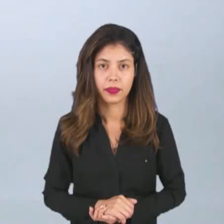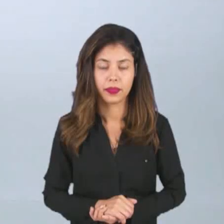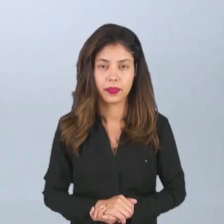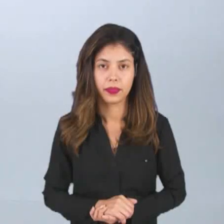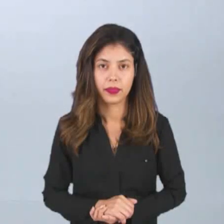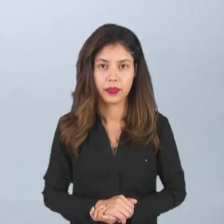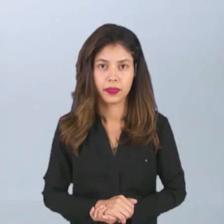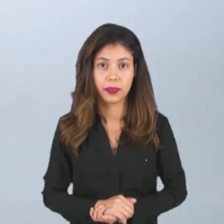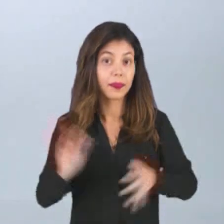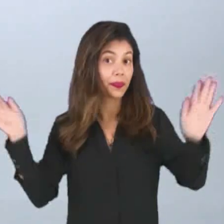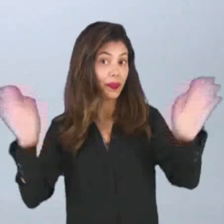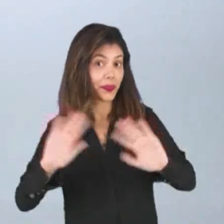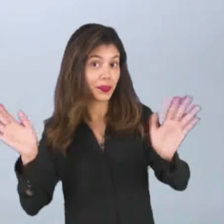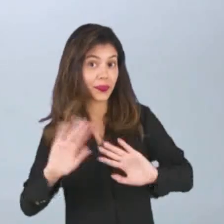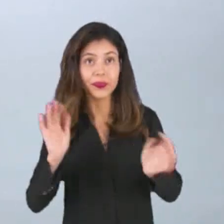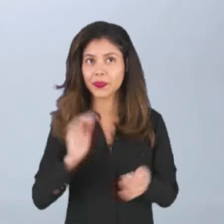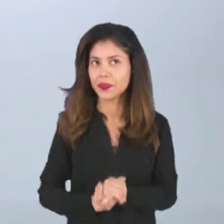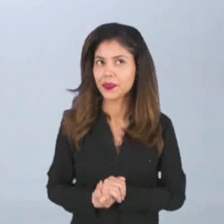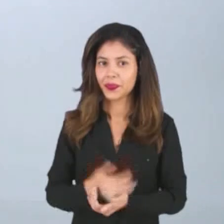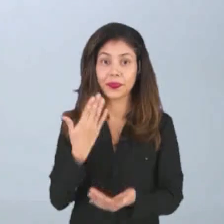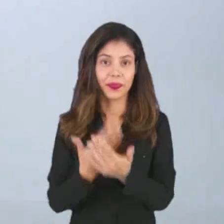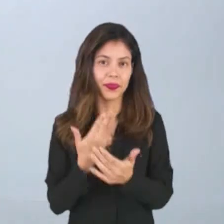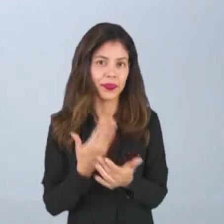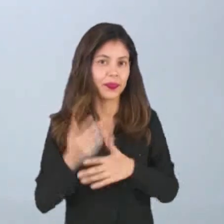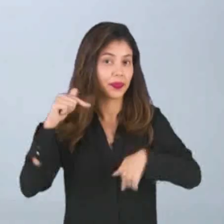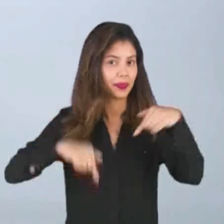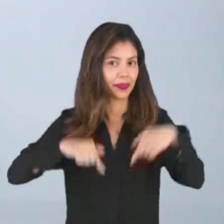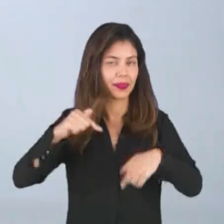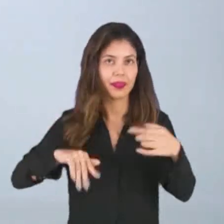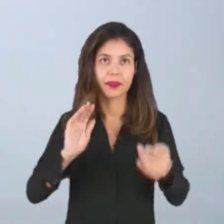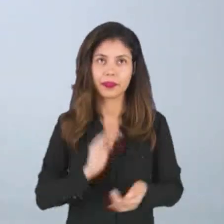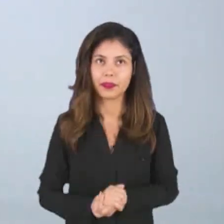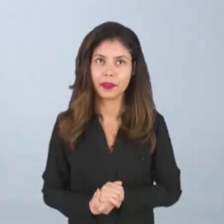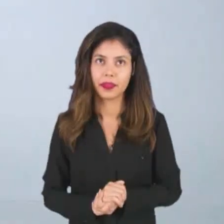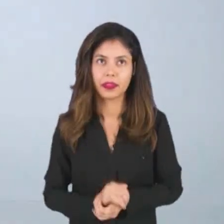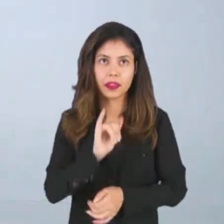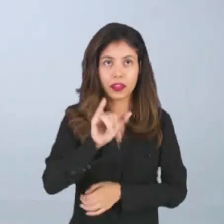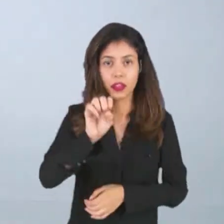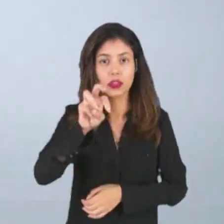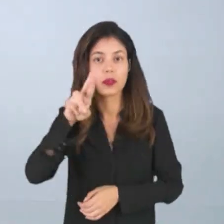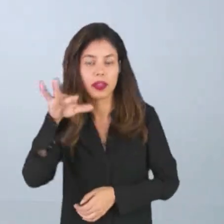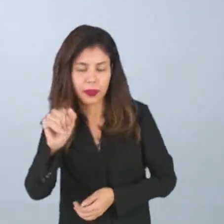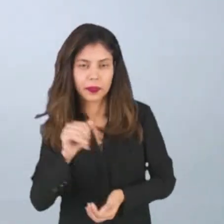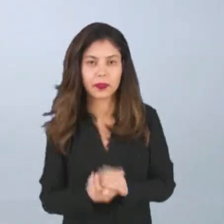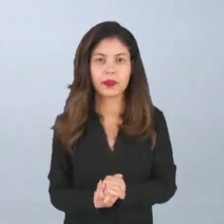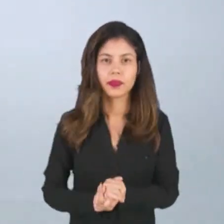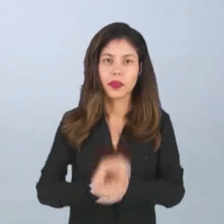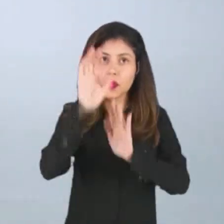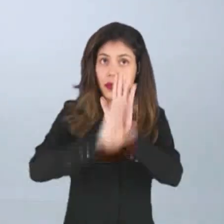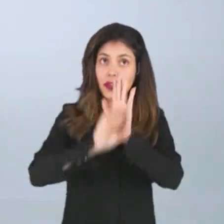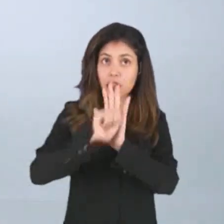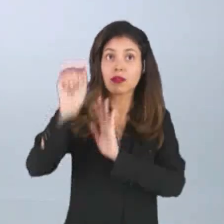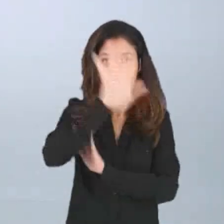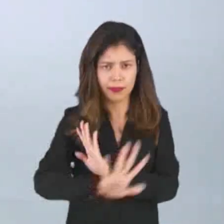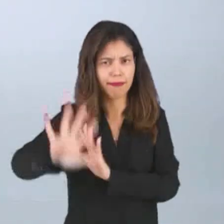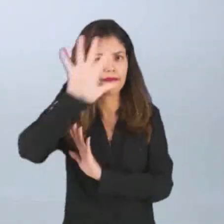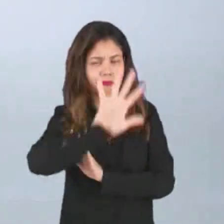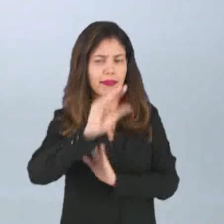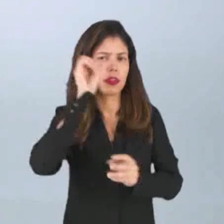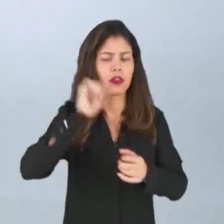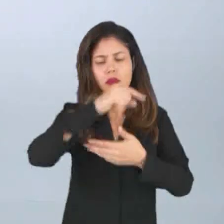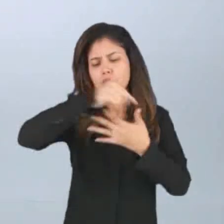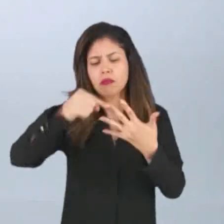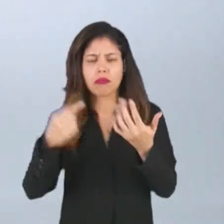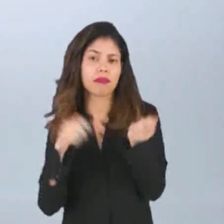Olá, essa é a nossa aula de Química sobre isomeria, conceitos gerais, tipos e